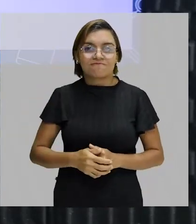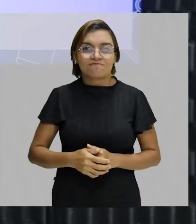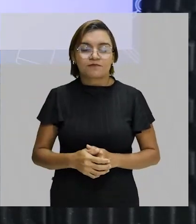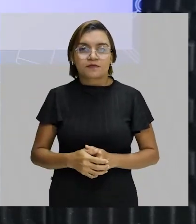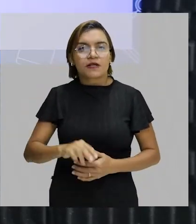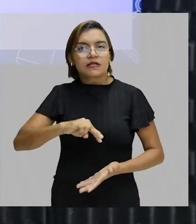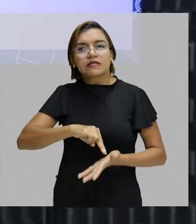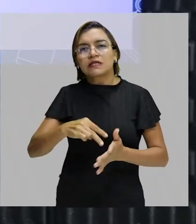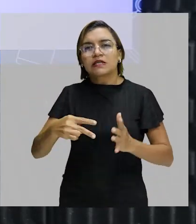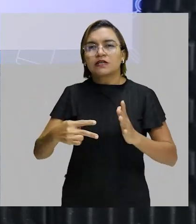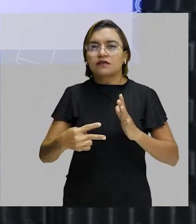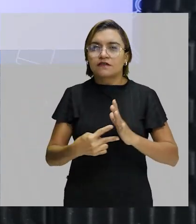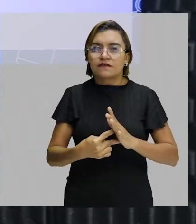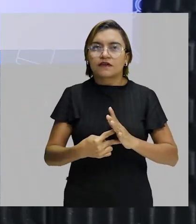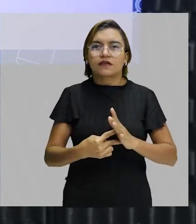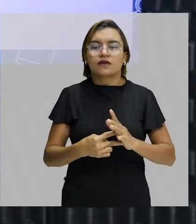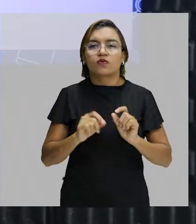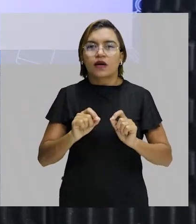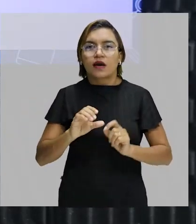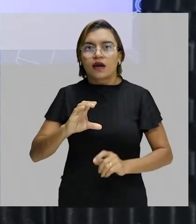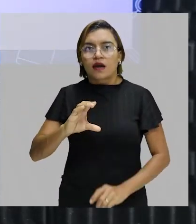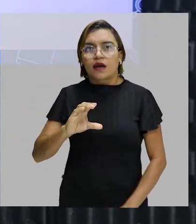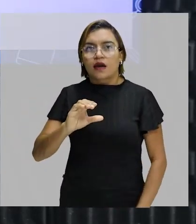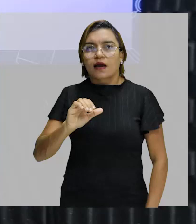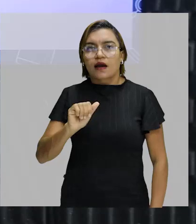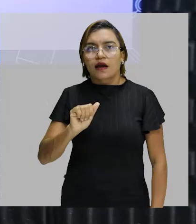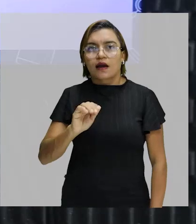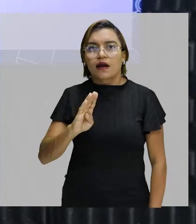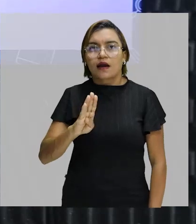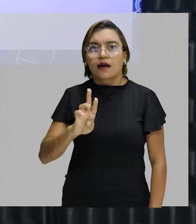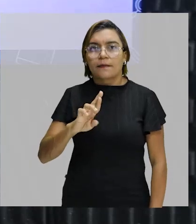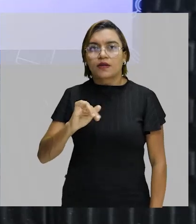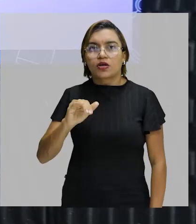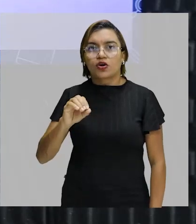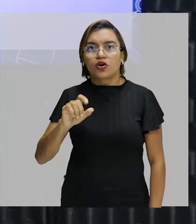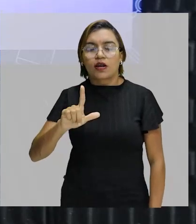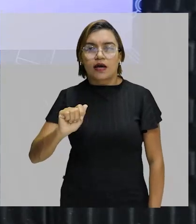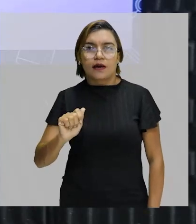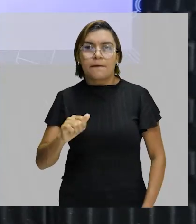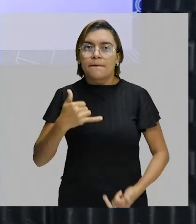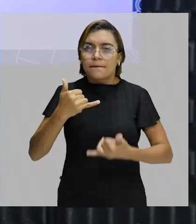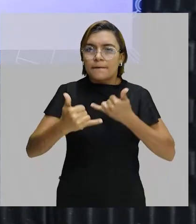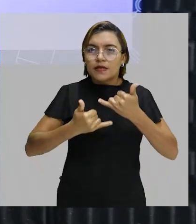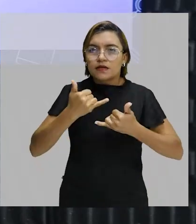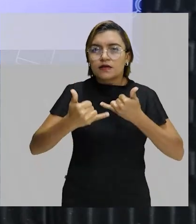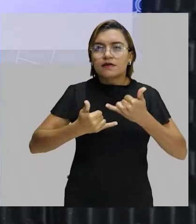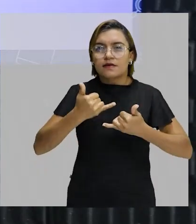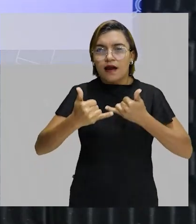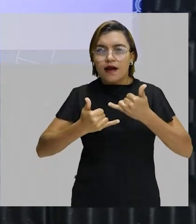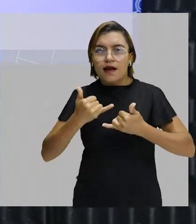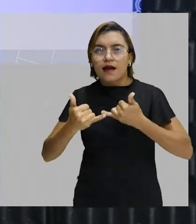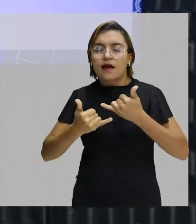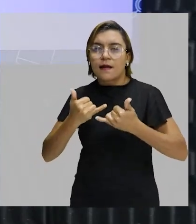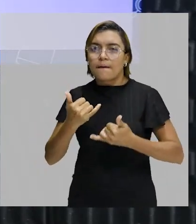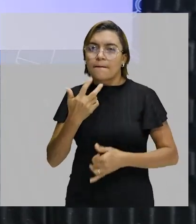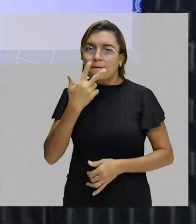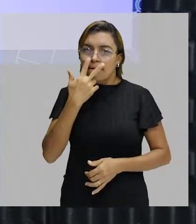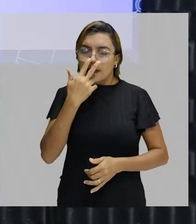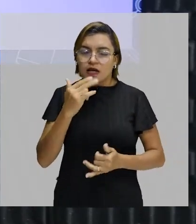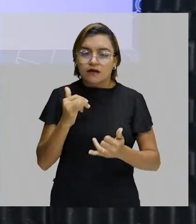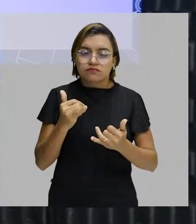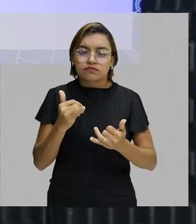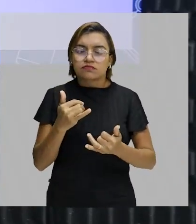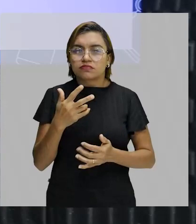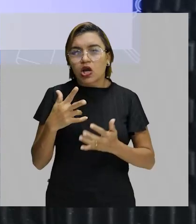samba significa cabriolar, que é brincar como cabritos. Aí nós sabemos que o samba ele vai sofrendo